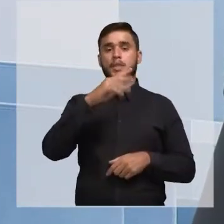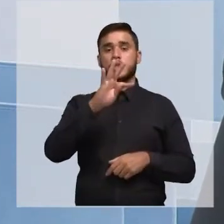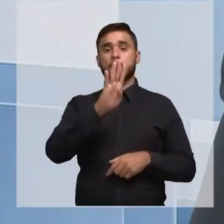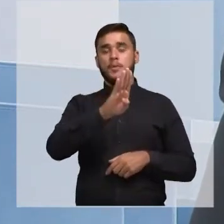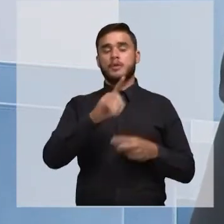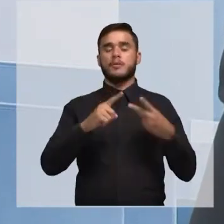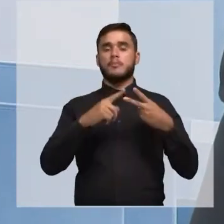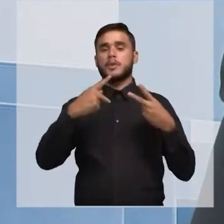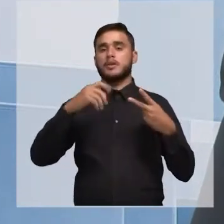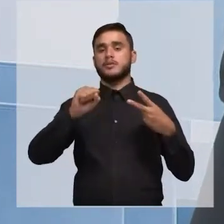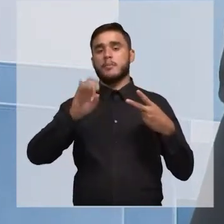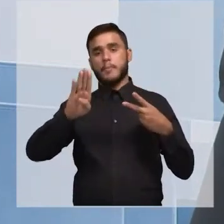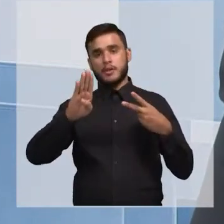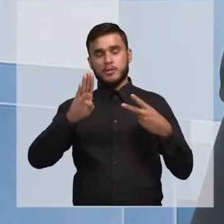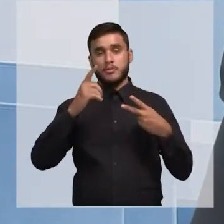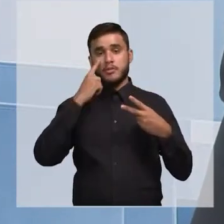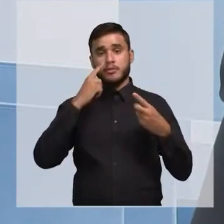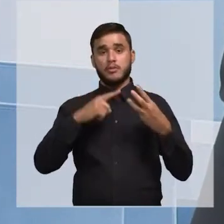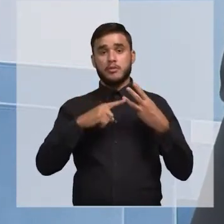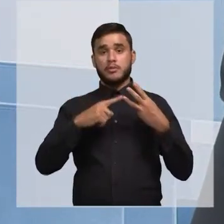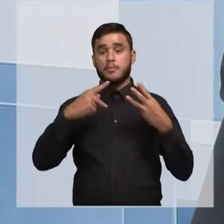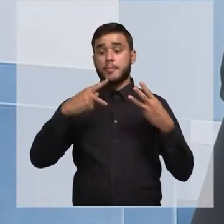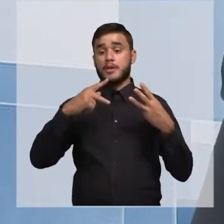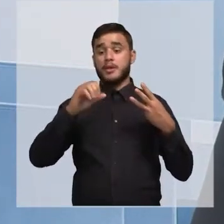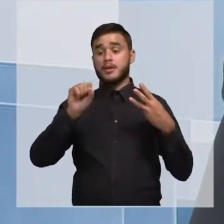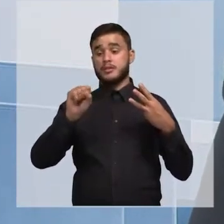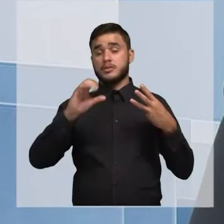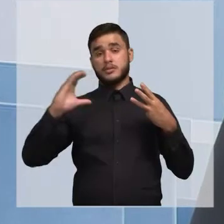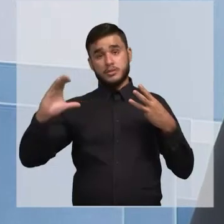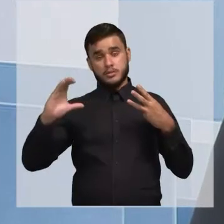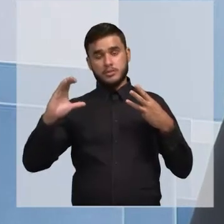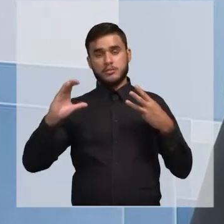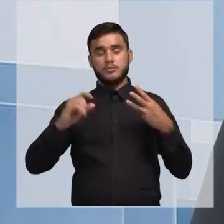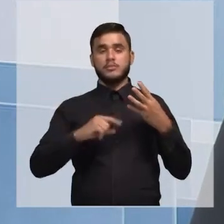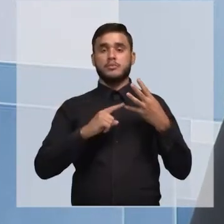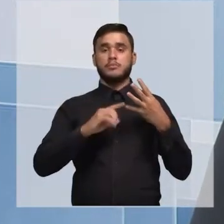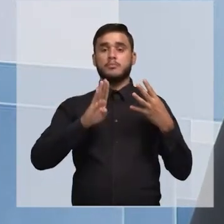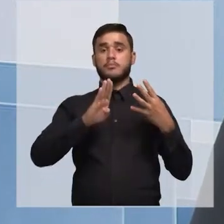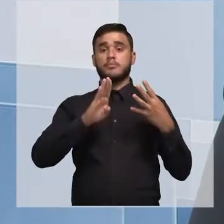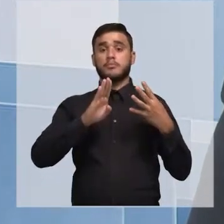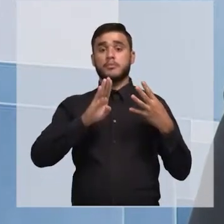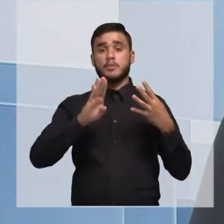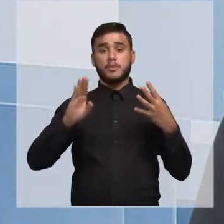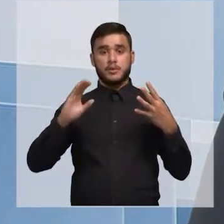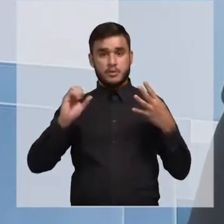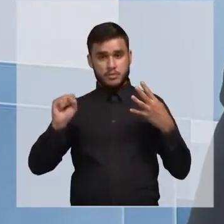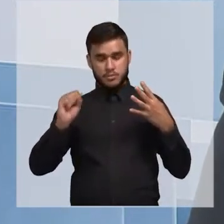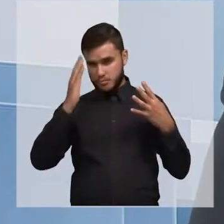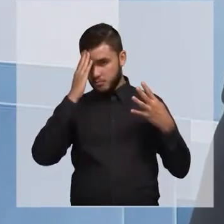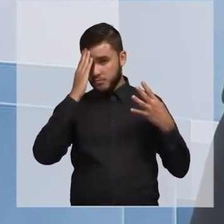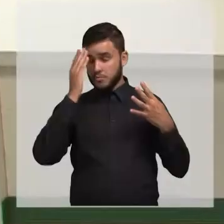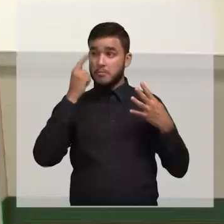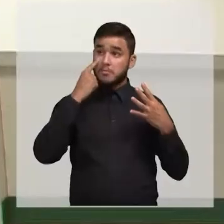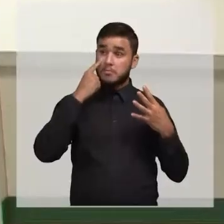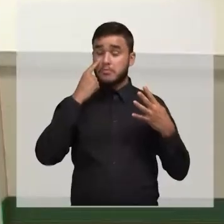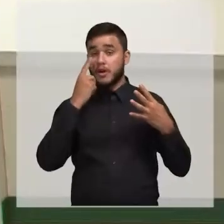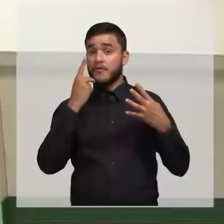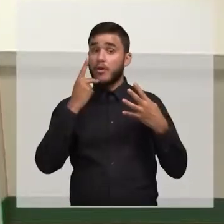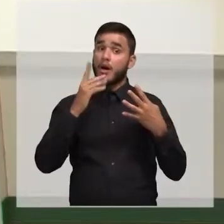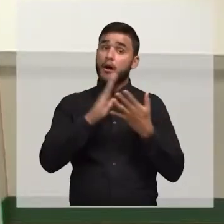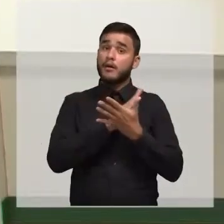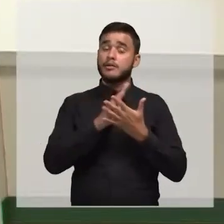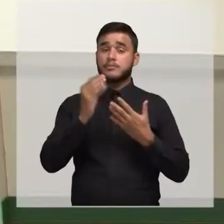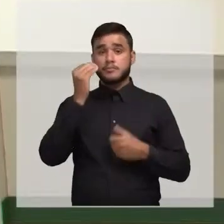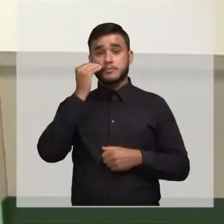PSD do Kassab. Tem promessa do PSC e do PPS e do Partido Verde. Promessas ainda não foram fechadas. O PPS ele tem